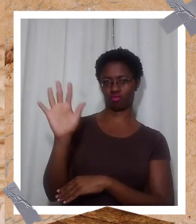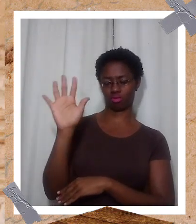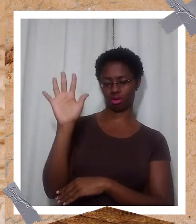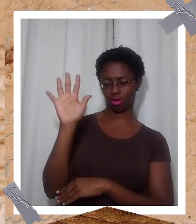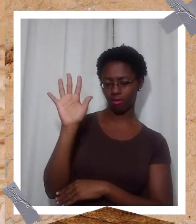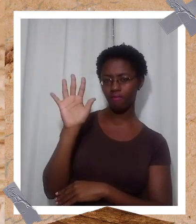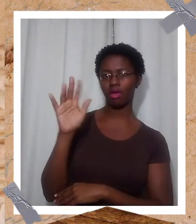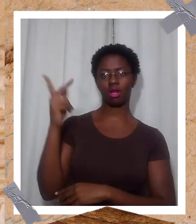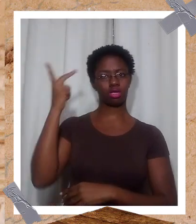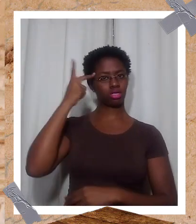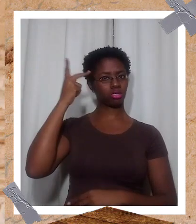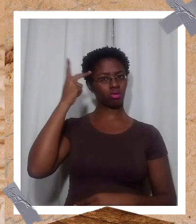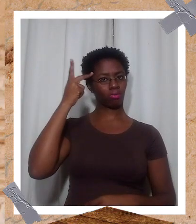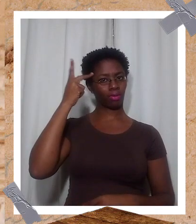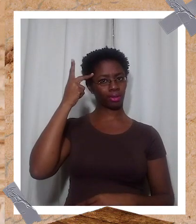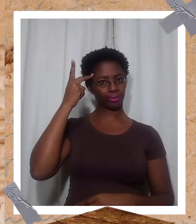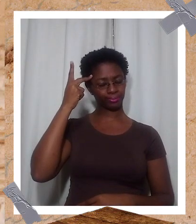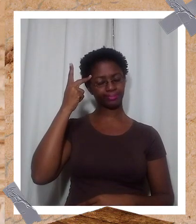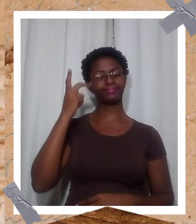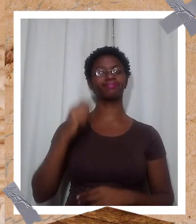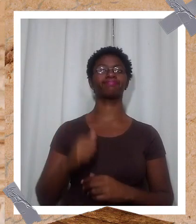favela em São Paulo, né?